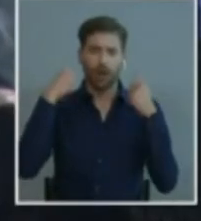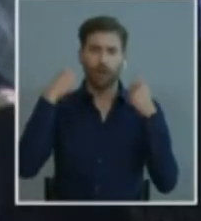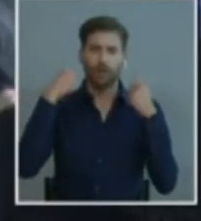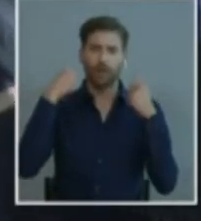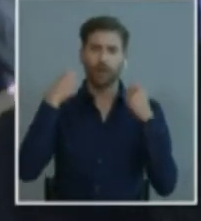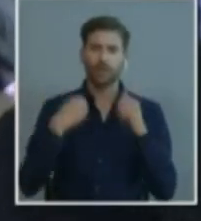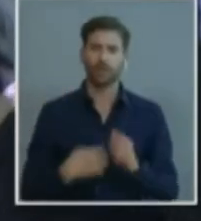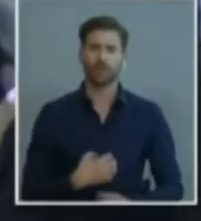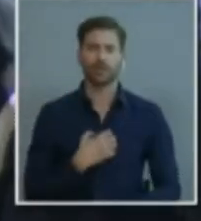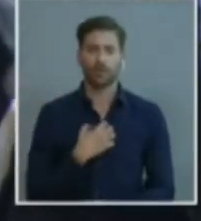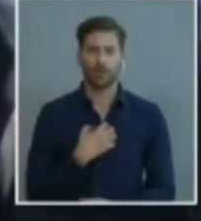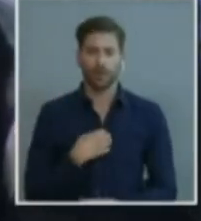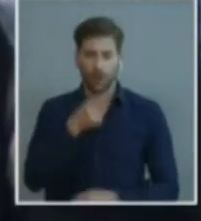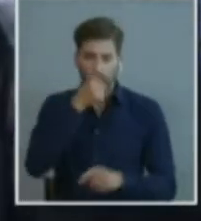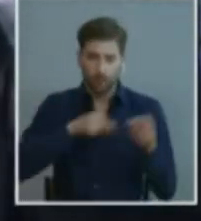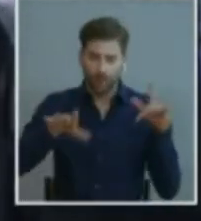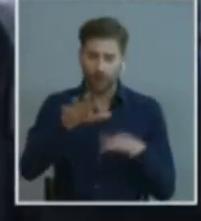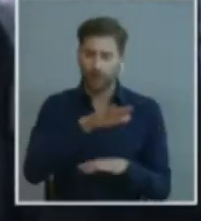se salvará todo.